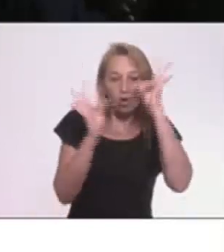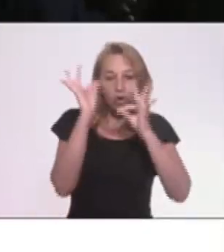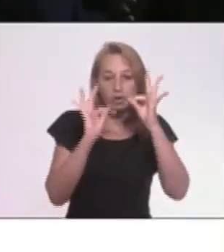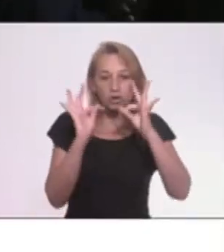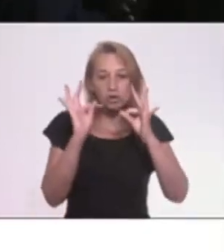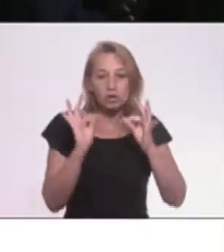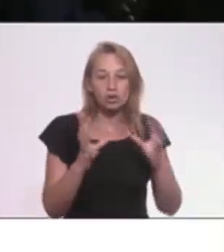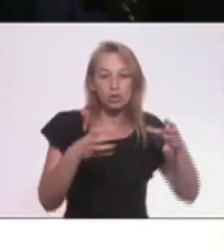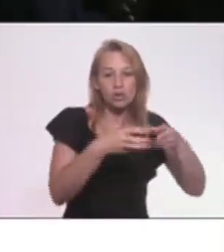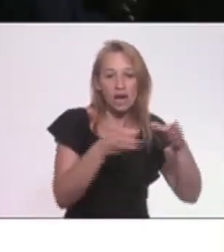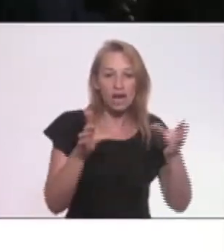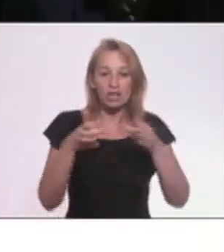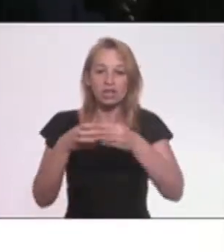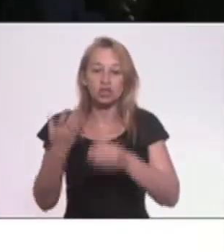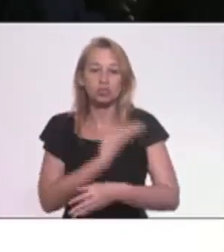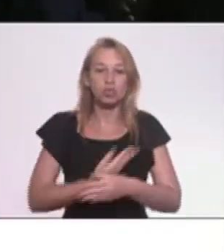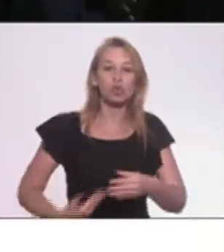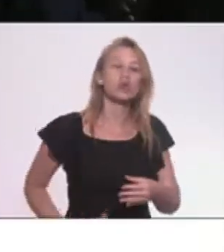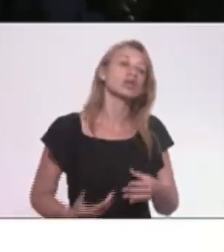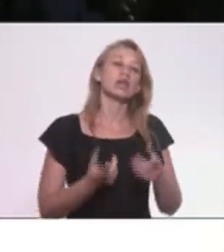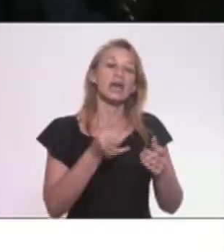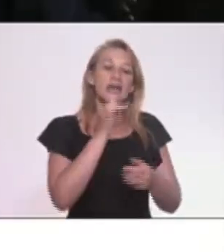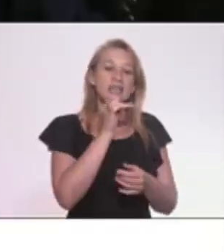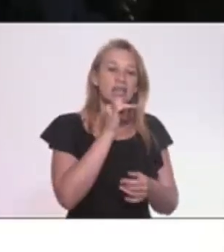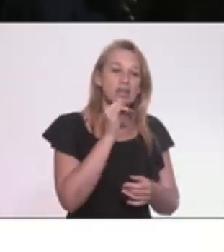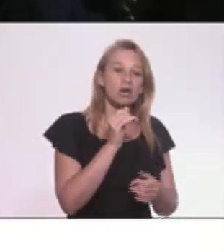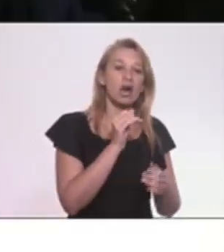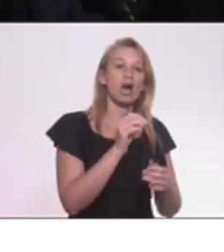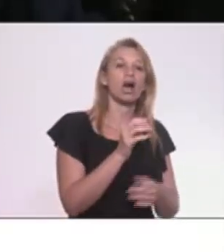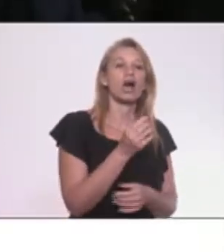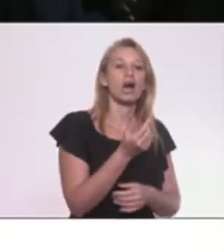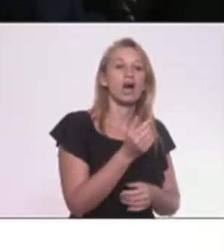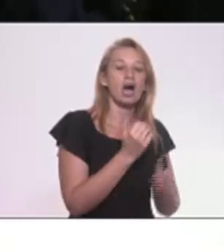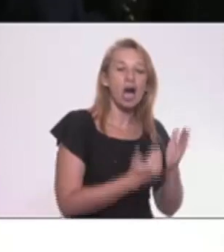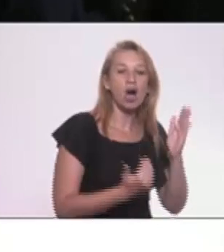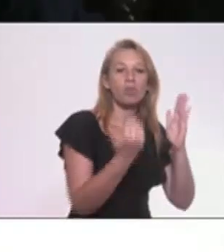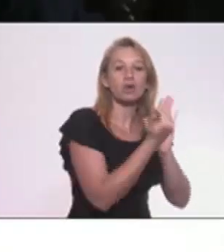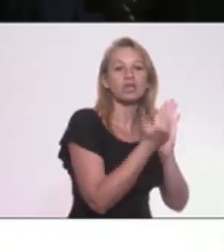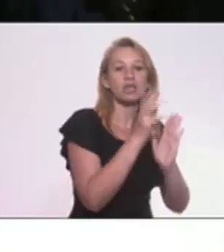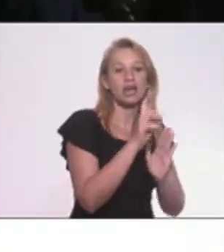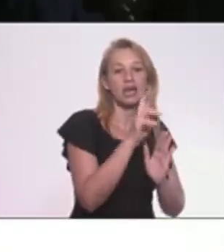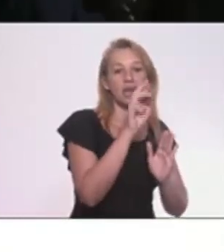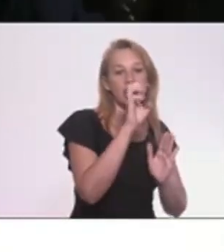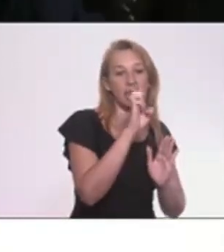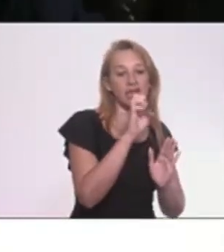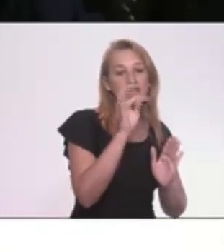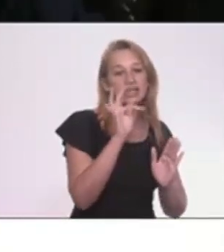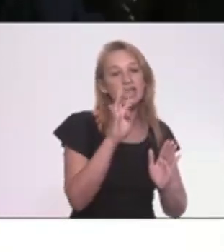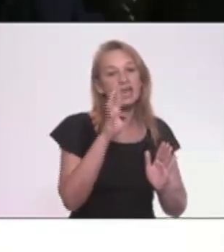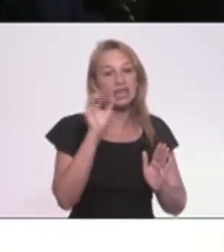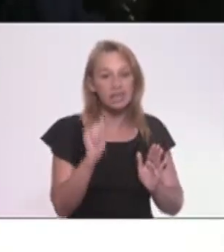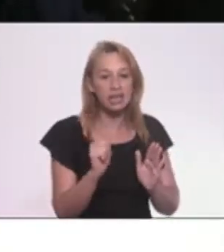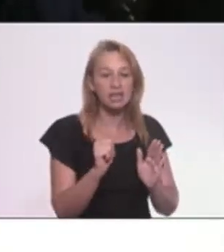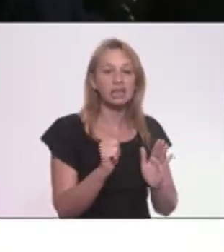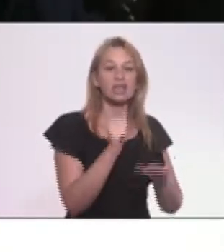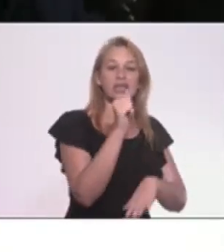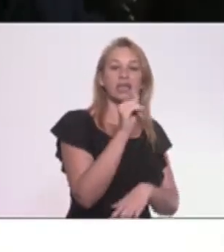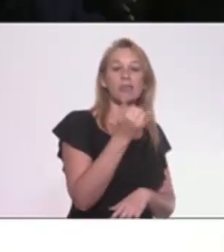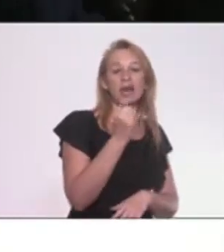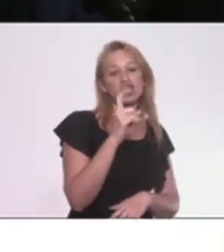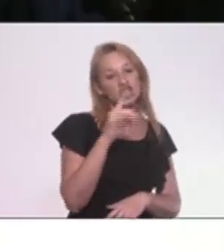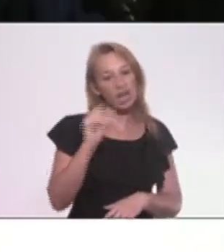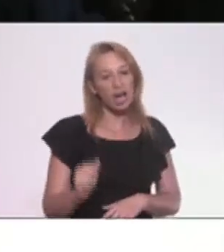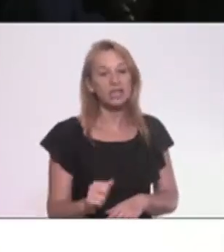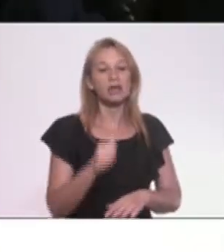órgãos públicos, por exemplo, para aumento de receita na Baixada, para aumento de receita nas prefeituras, corte de